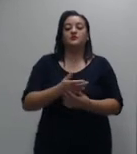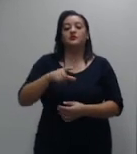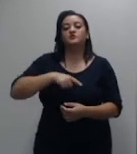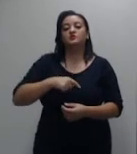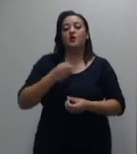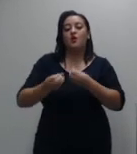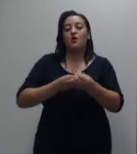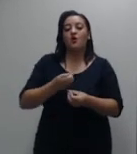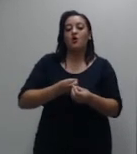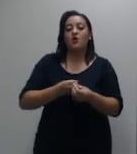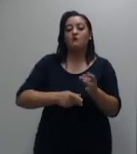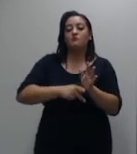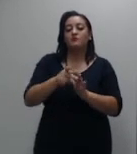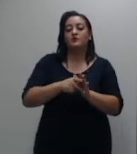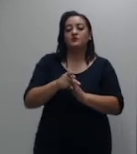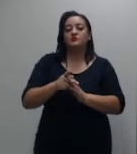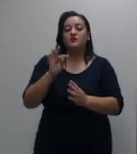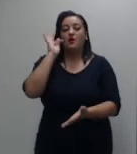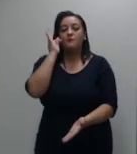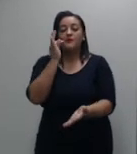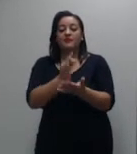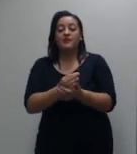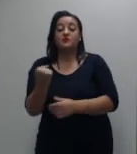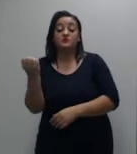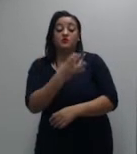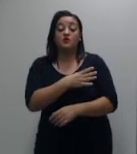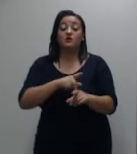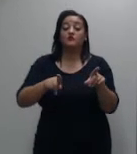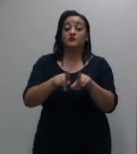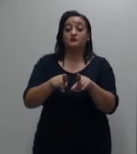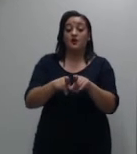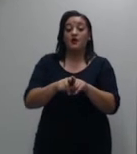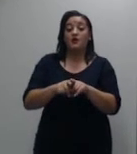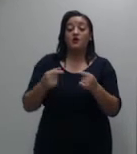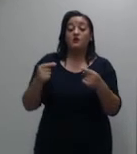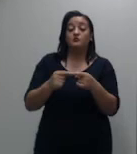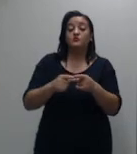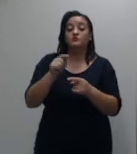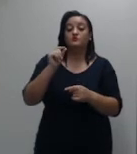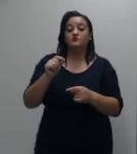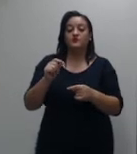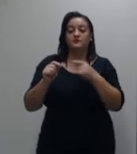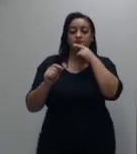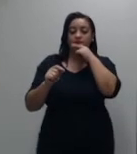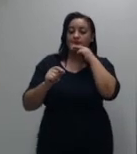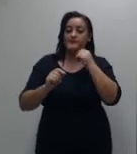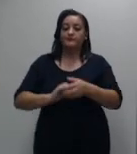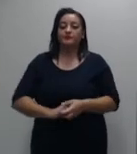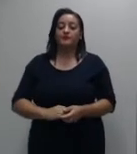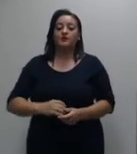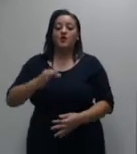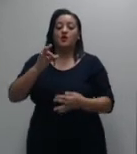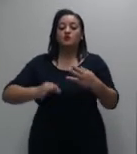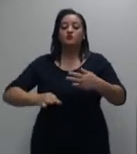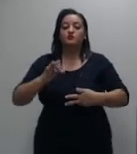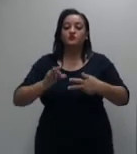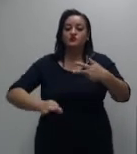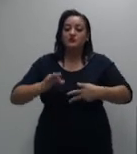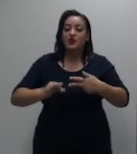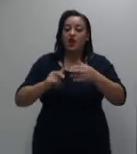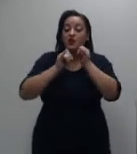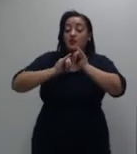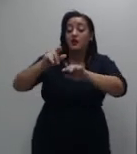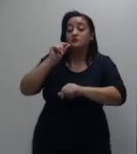propósito específico uma tese inovadora objetivo de que o judiciário declarasse